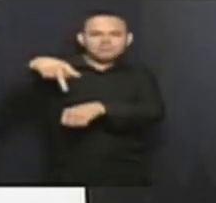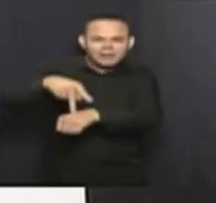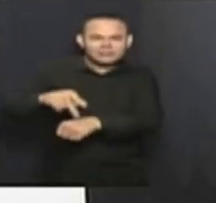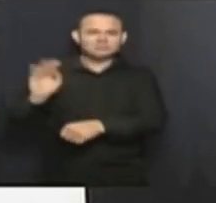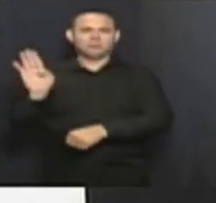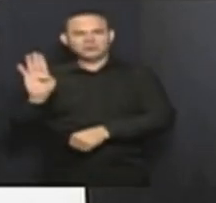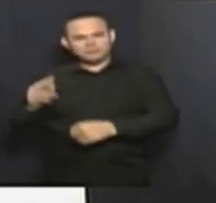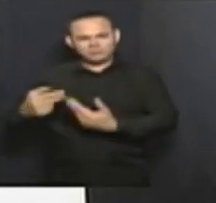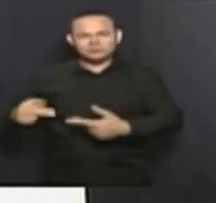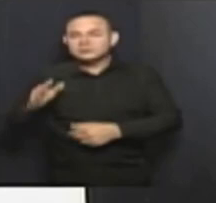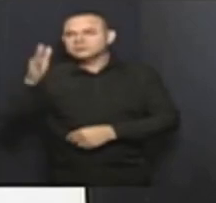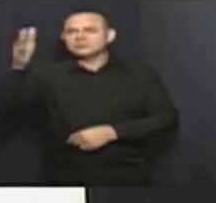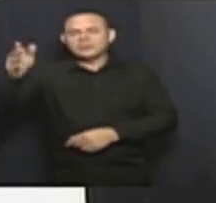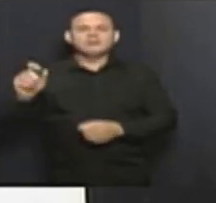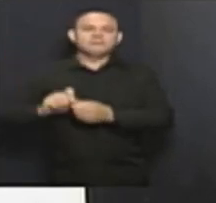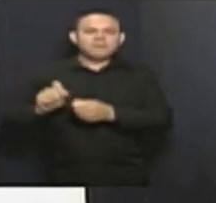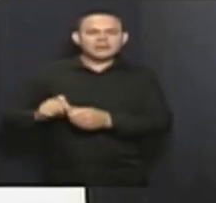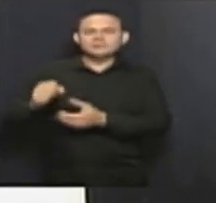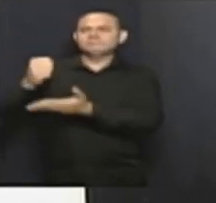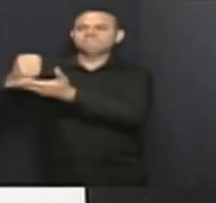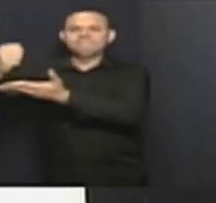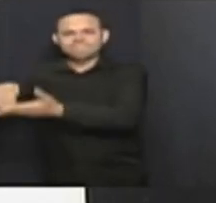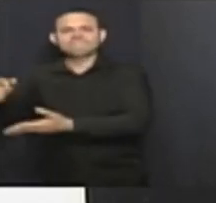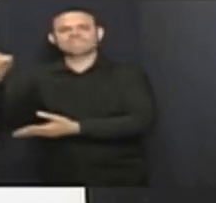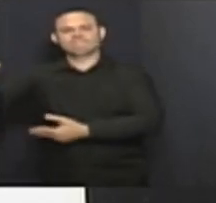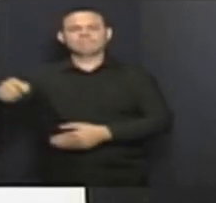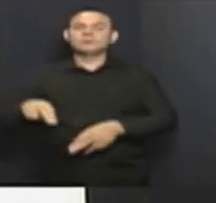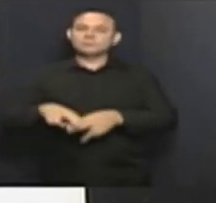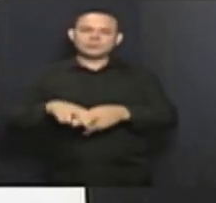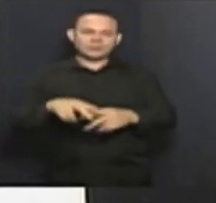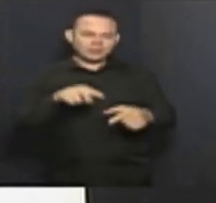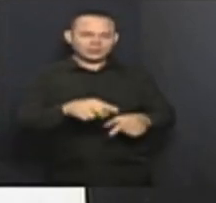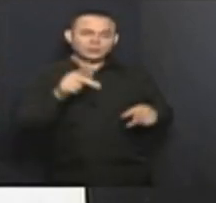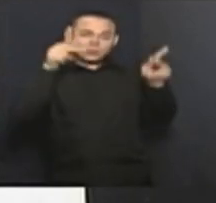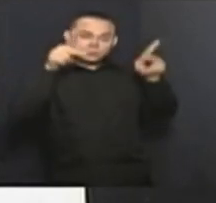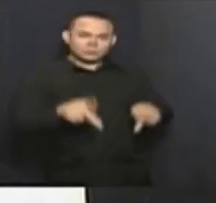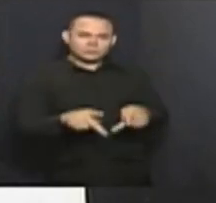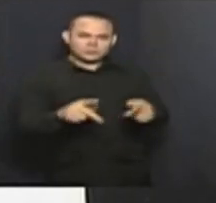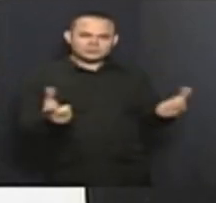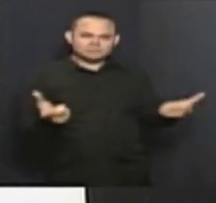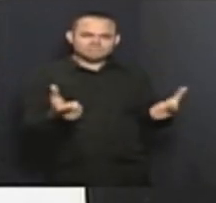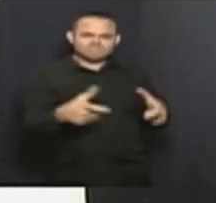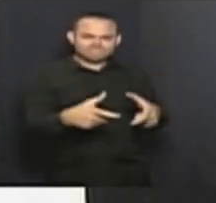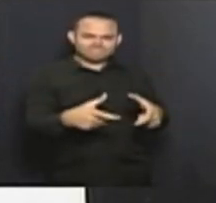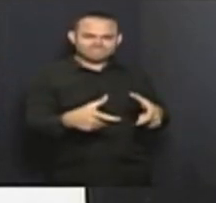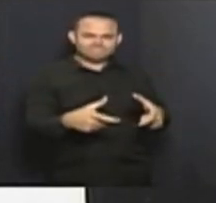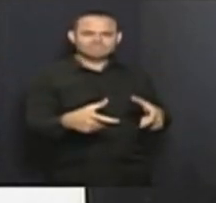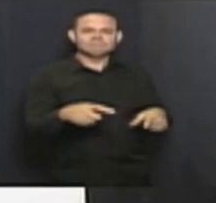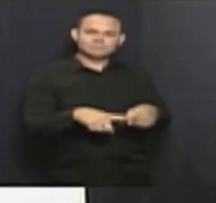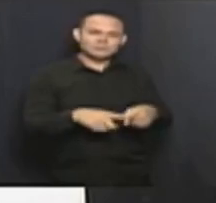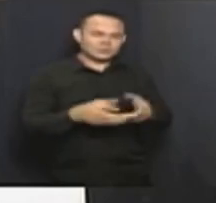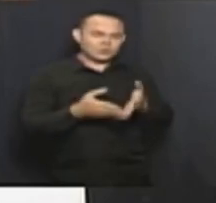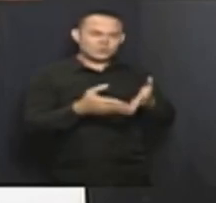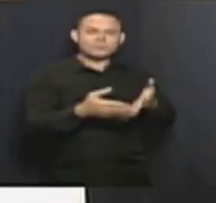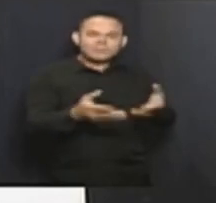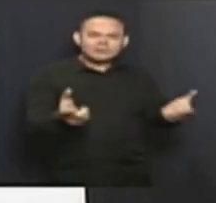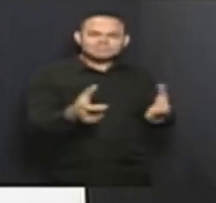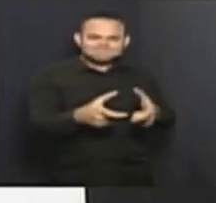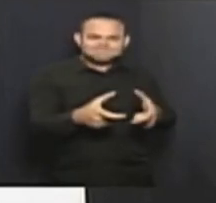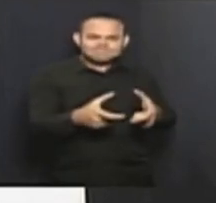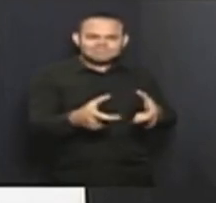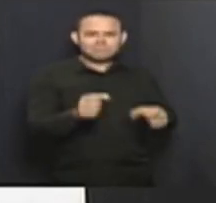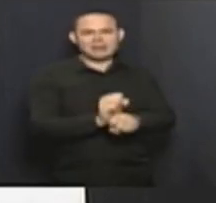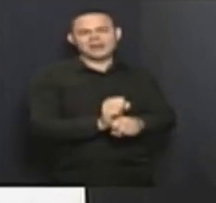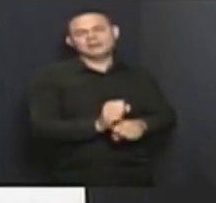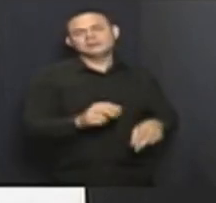e de modo que até diminui a população da ou deixa de crescer a população de corumbá e esse